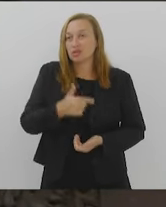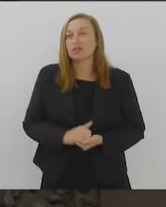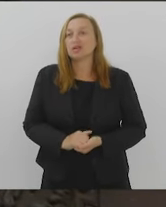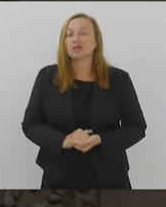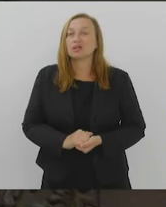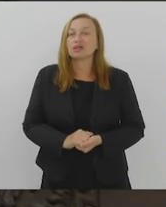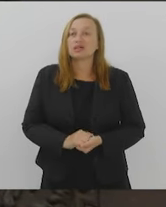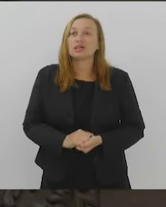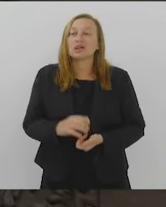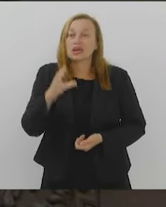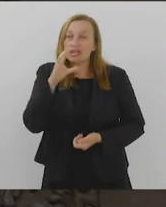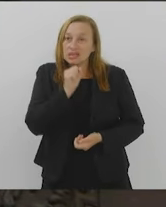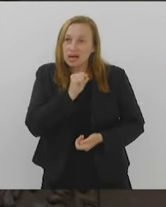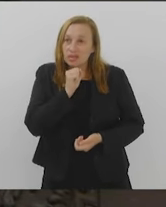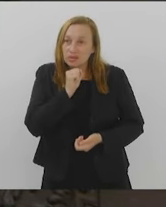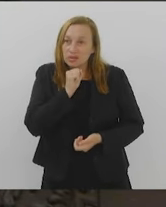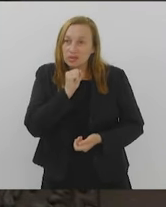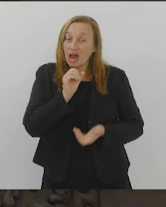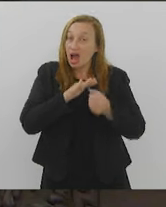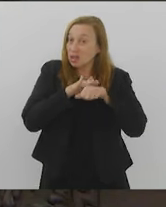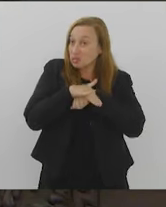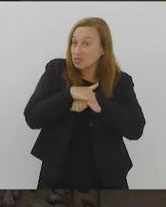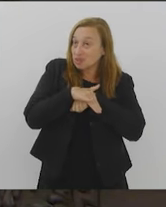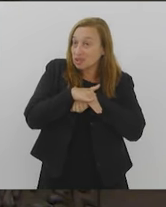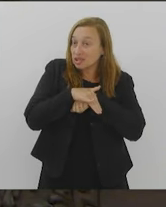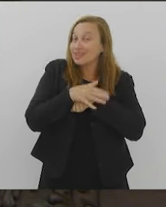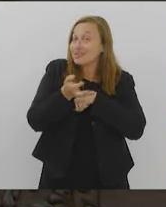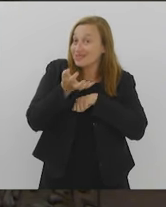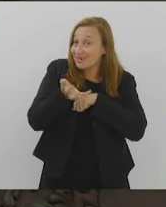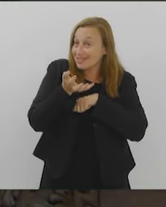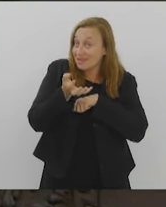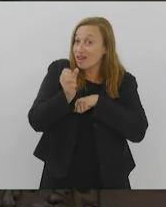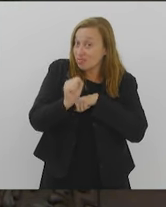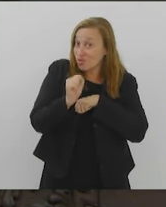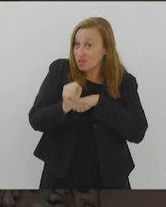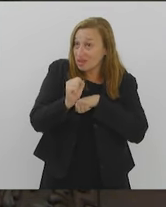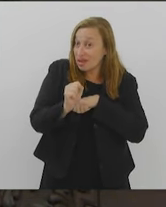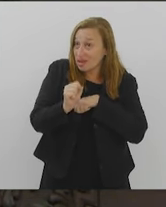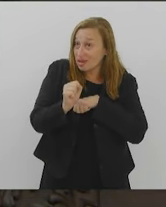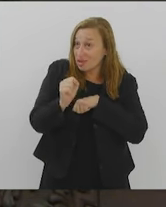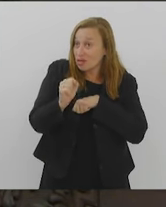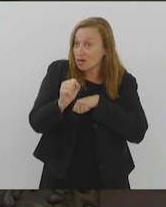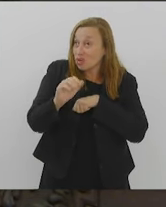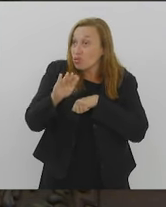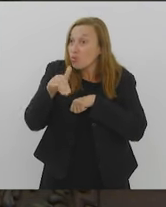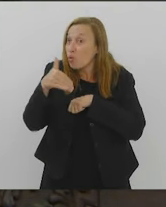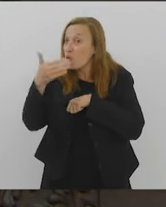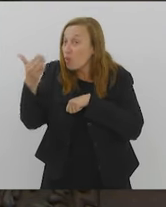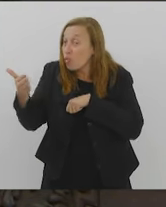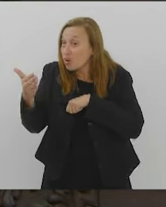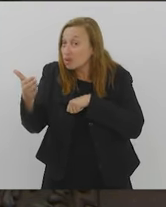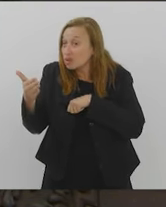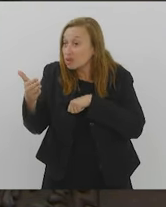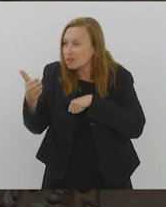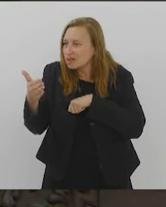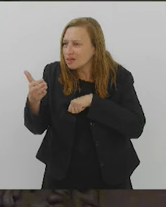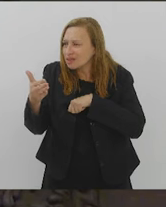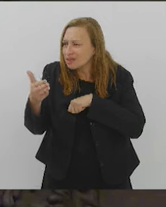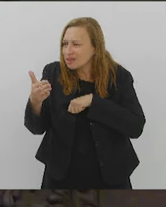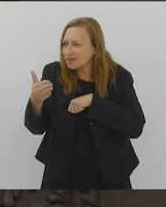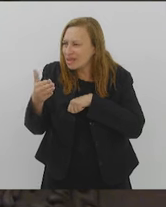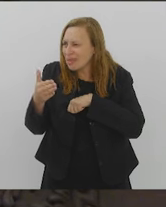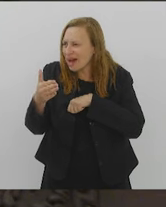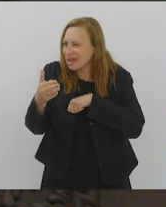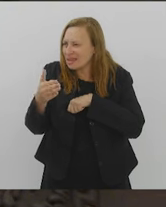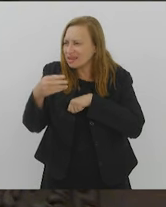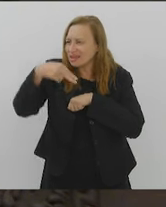E sábado à noite, os que quiserem e puderem, lá do outro lado, no caminho Niemeyer, nós vamos ter